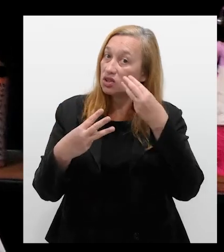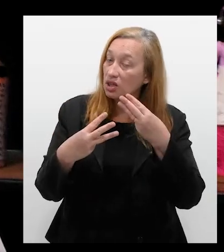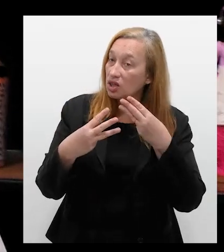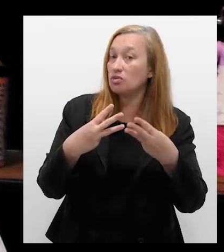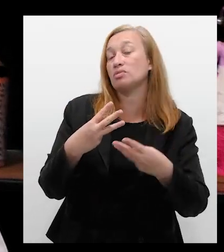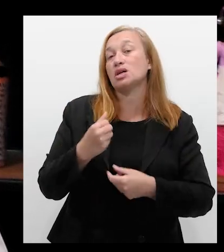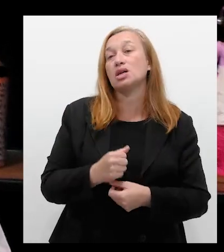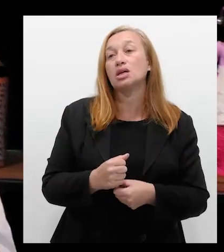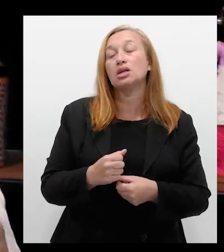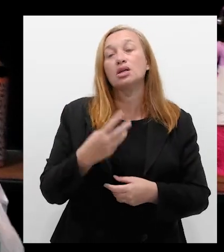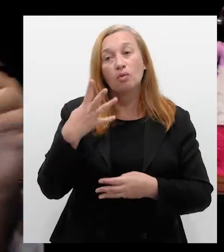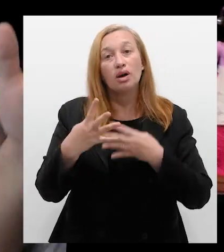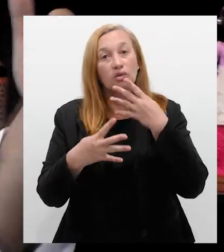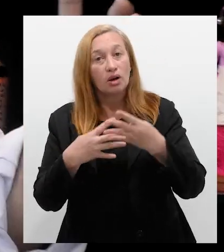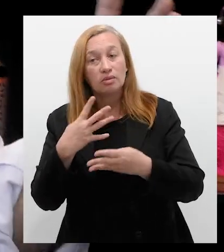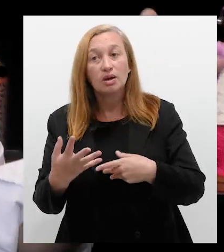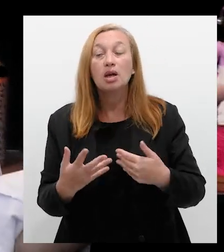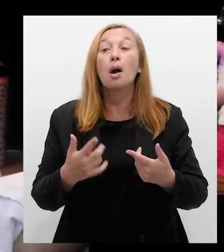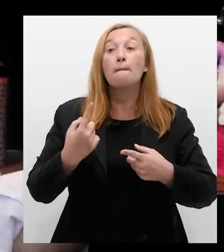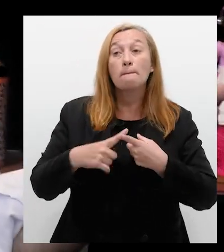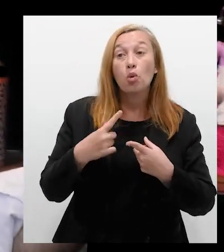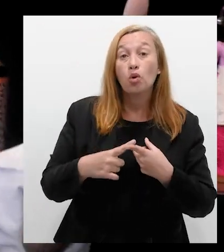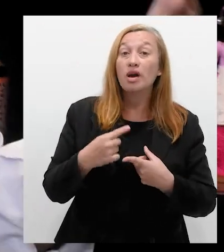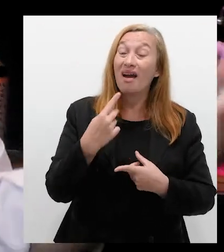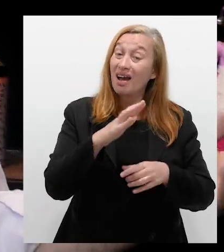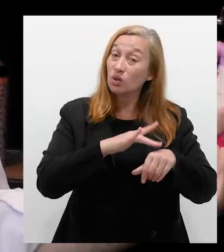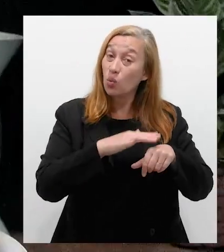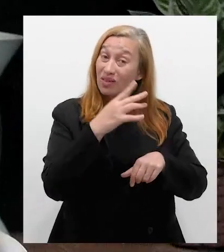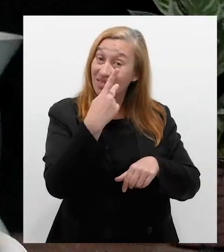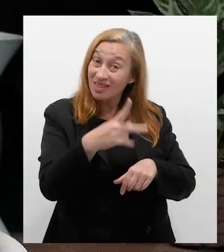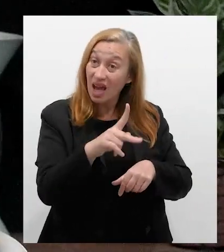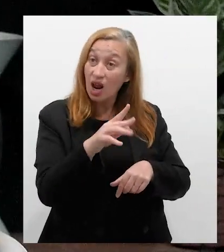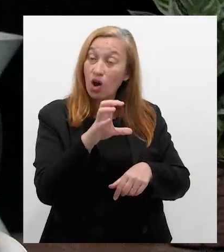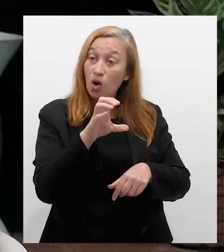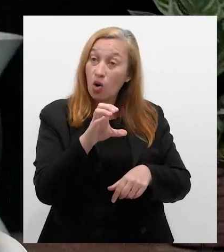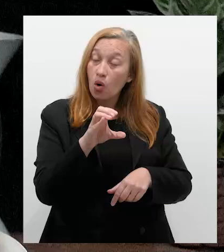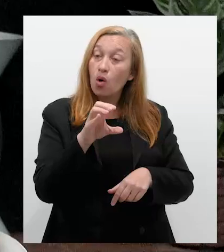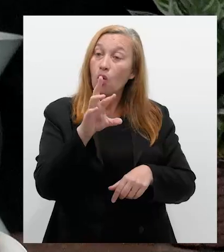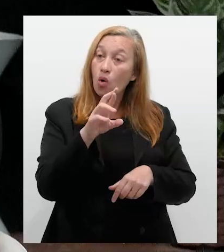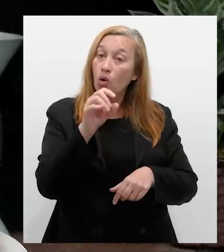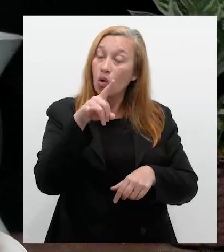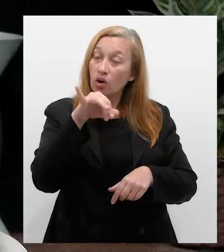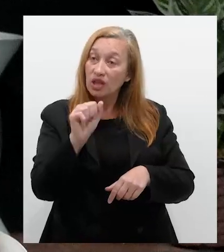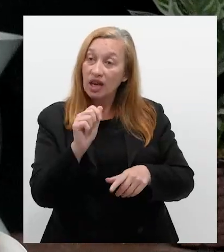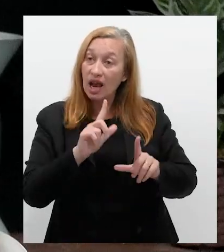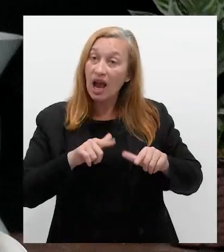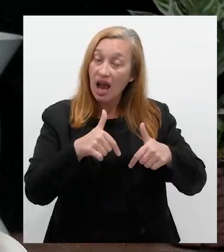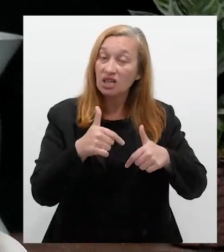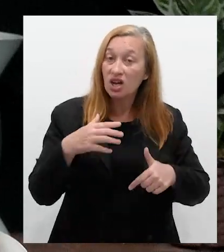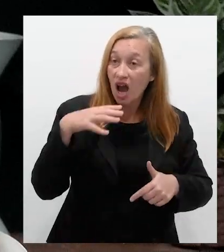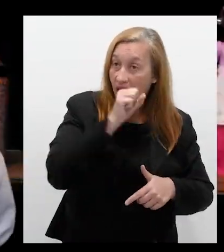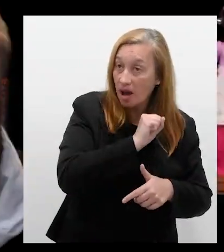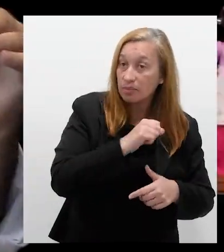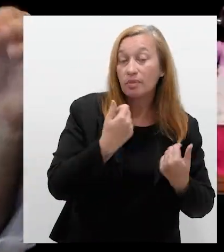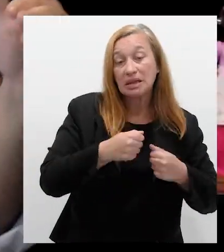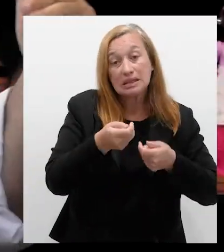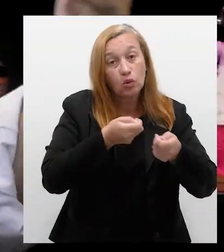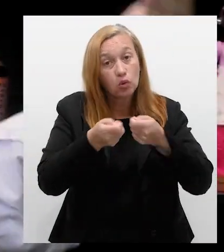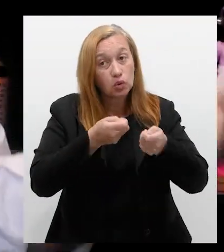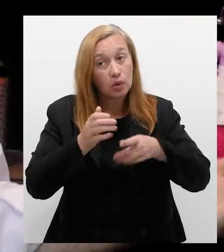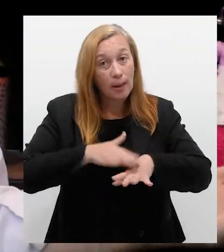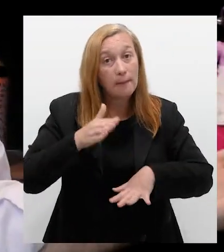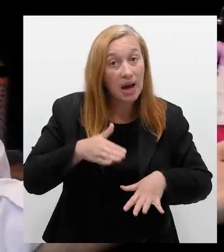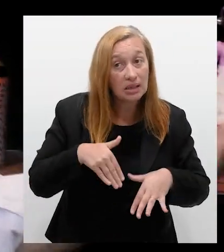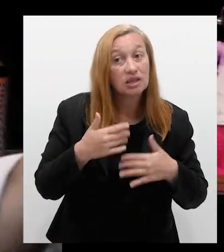4 em 4 meses, porque aquela condição dela, crônica, né, ela agride de uma forma mais rápida e esse paciente tem que ter um